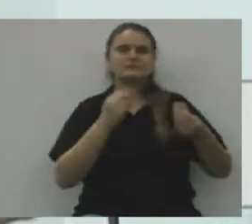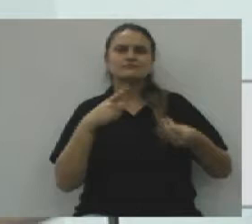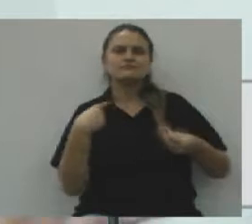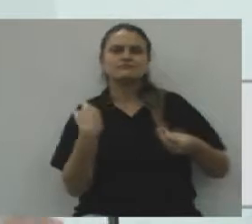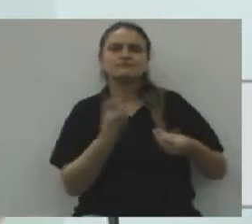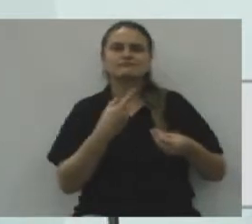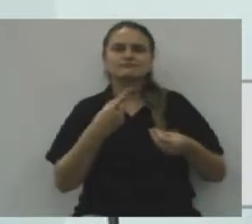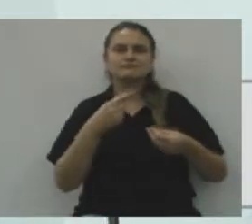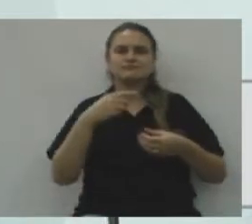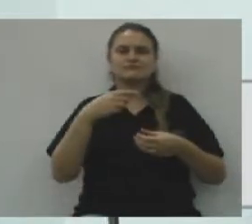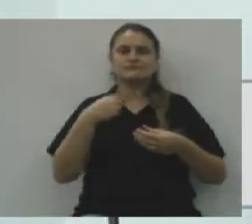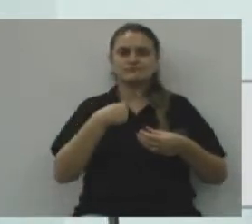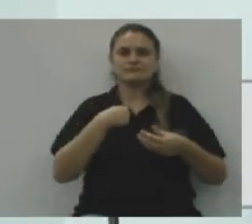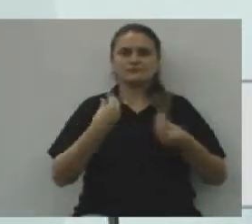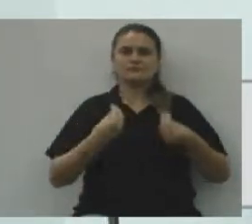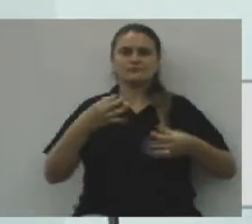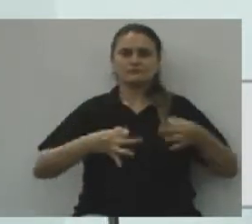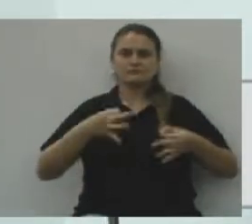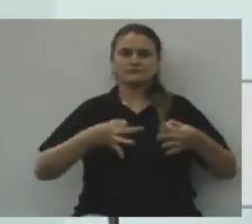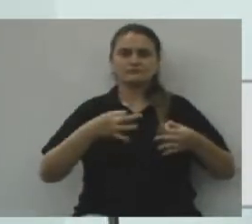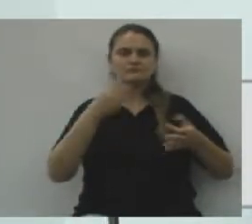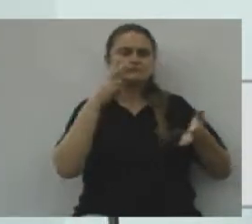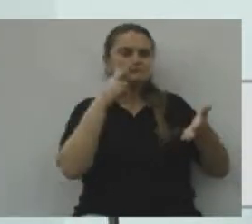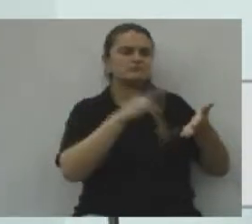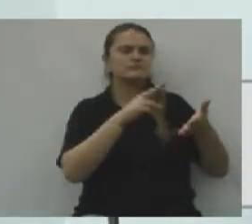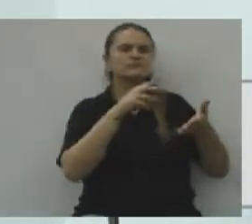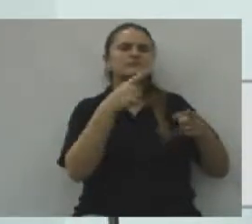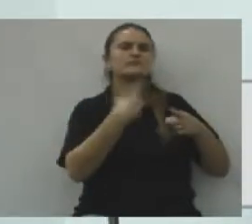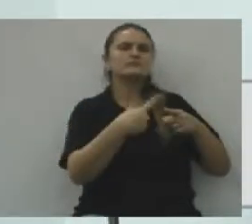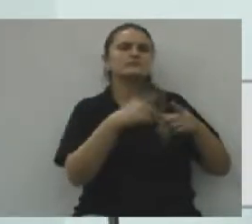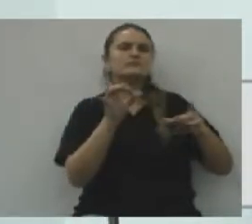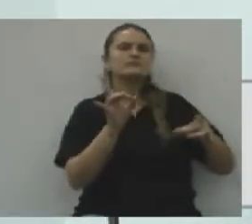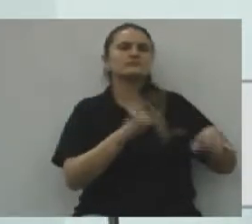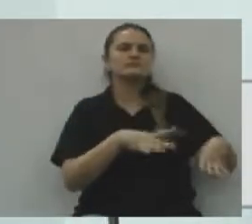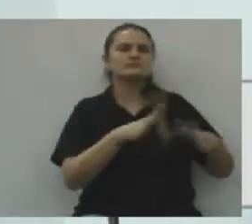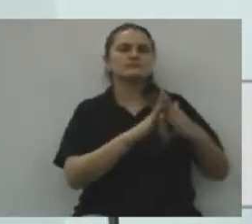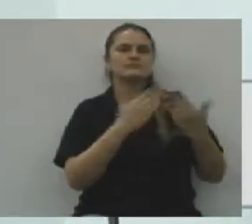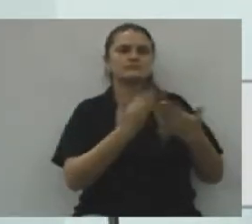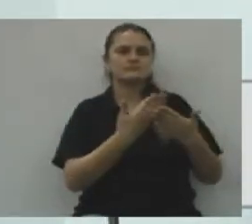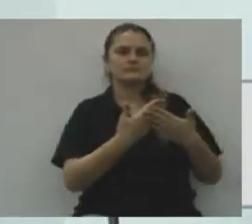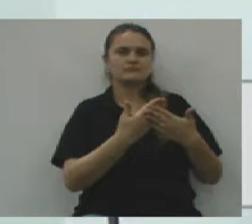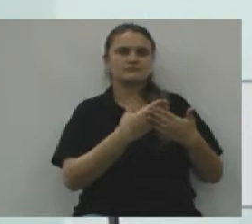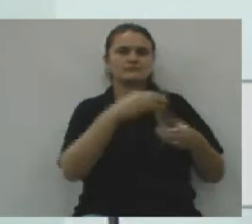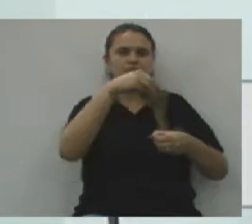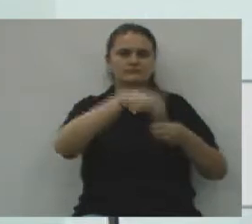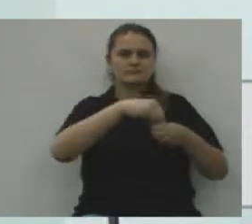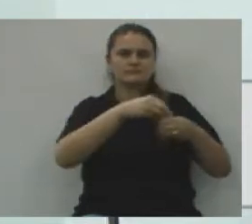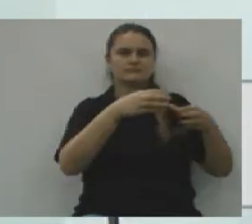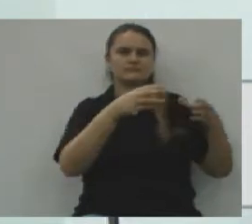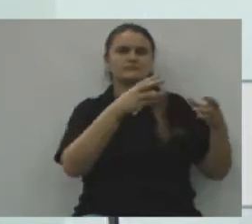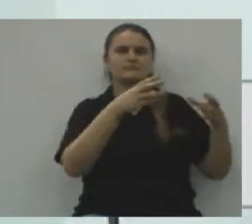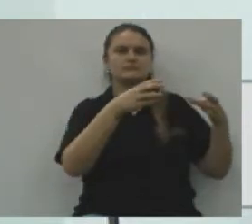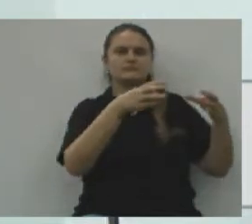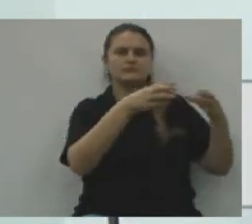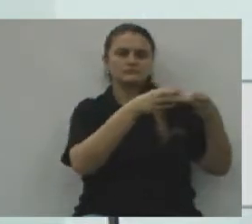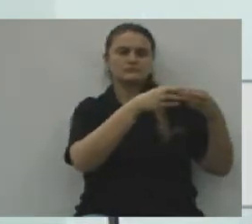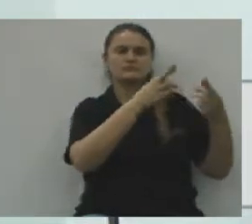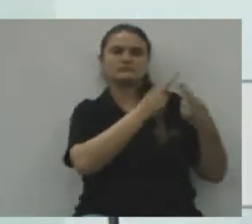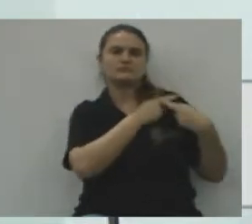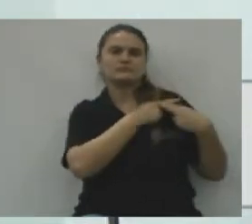recebemos como Poder Judiciário o trato da questão abandono da escola nas varas da infância e juventude.